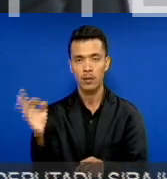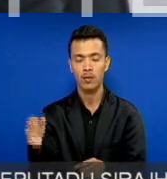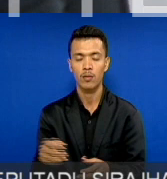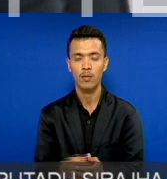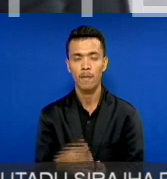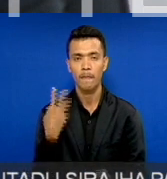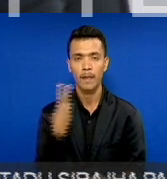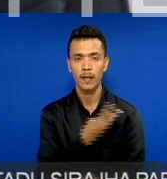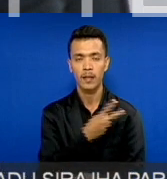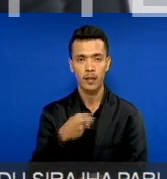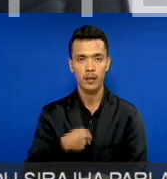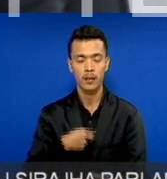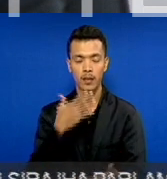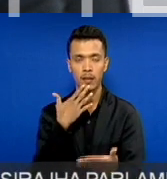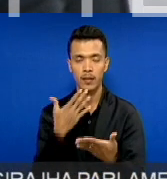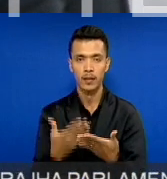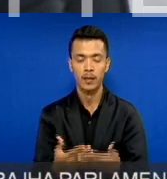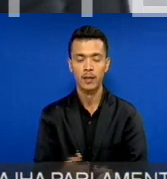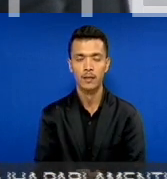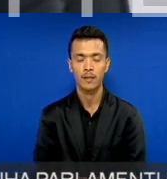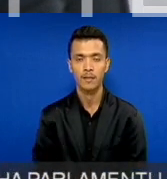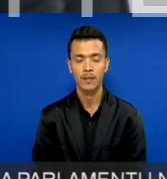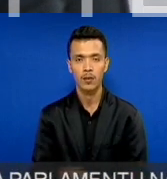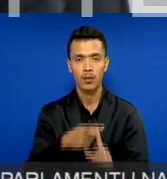tem qualidade da que dia. O si,